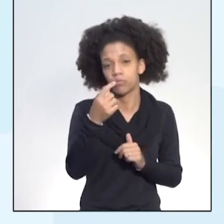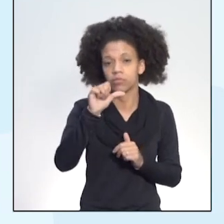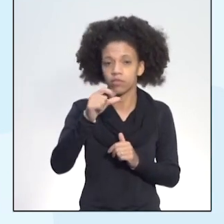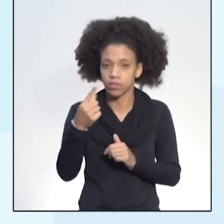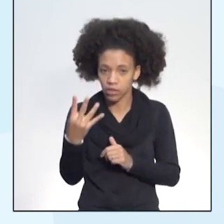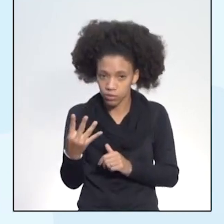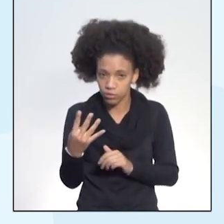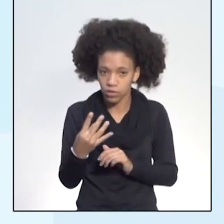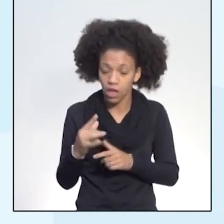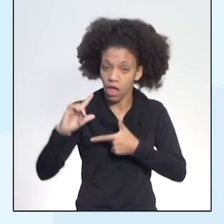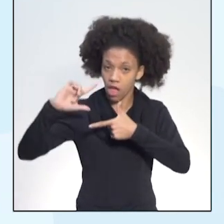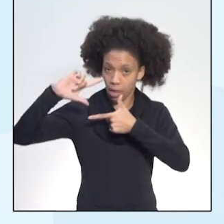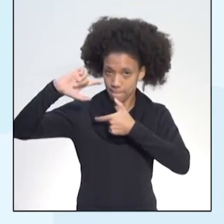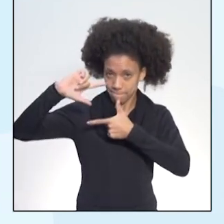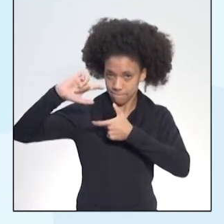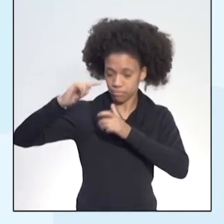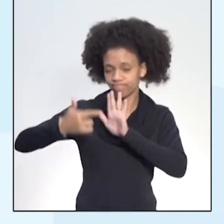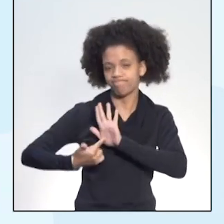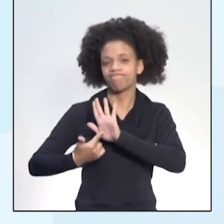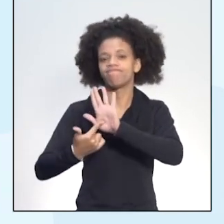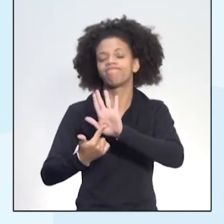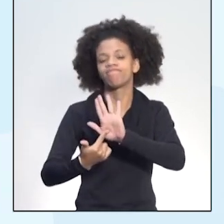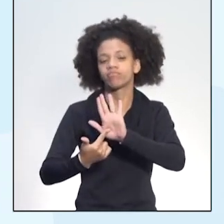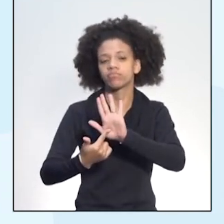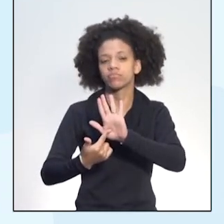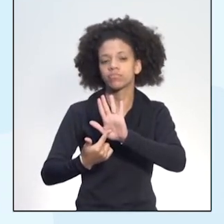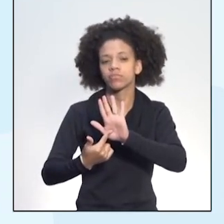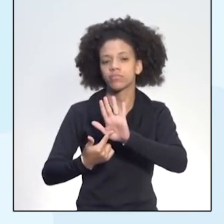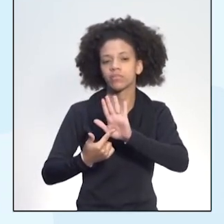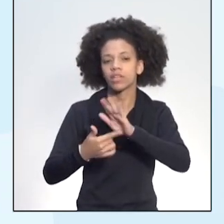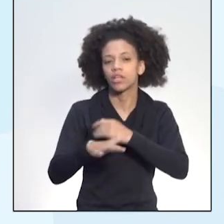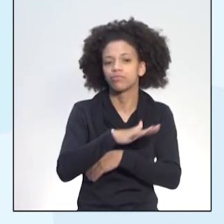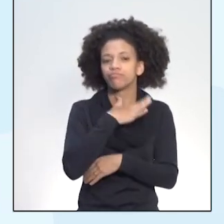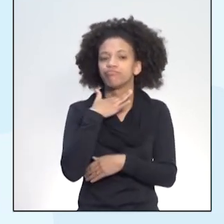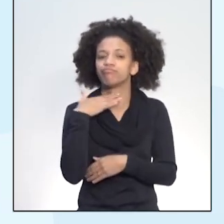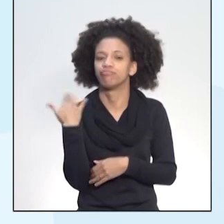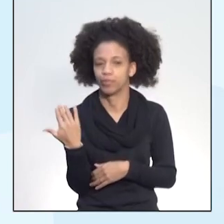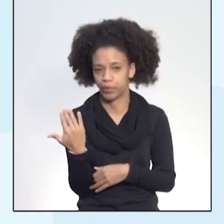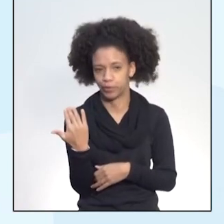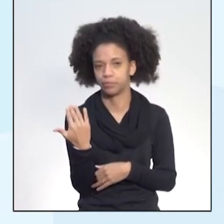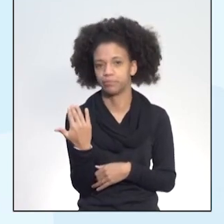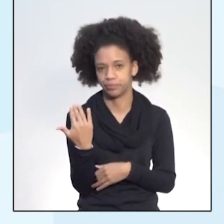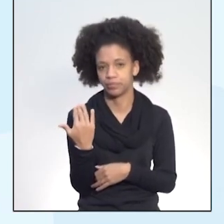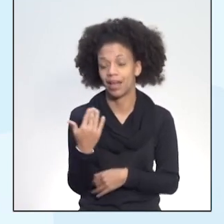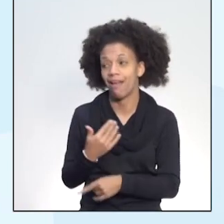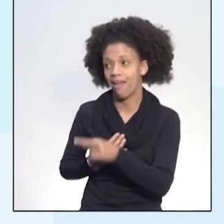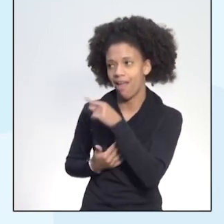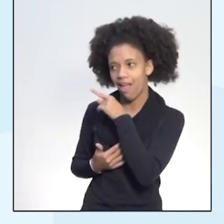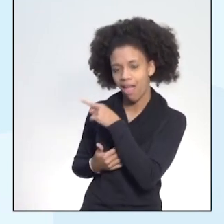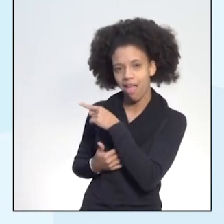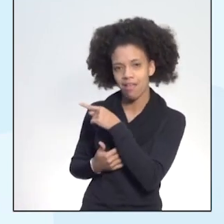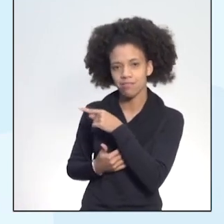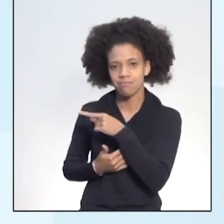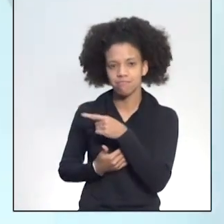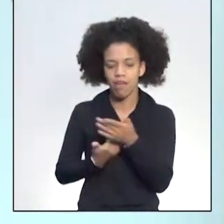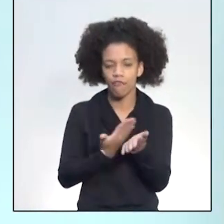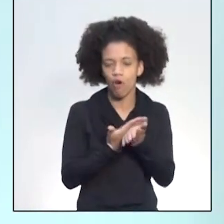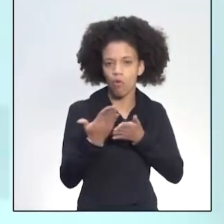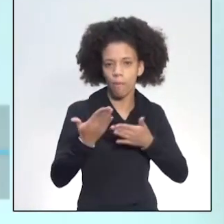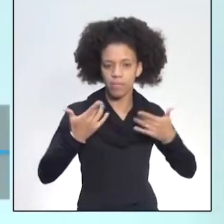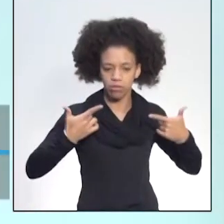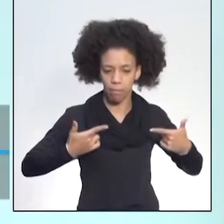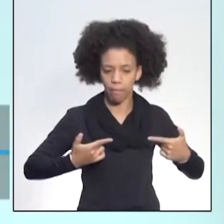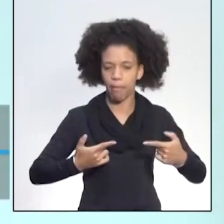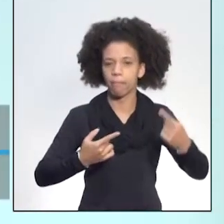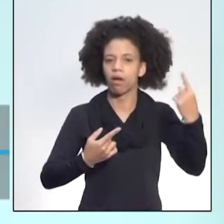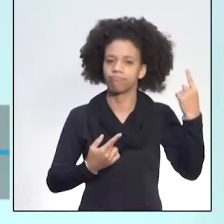imagens nos mostram que ele foi assassinado. Esse foi o estopim para a Primeira